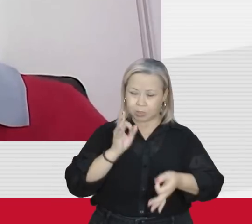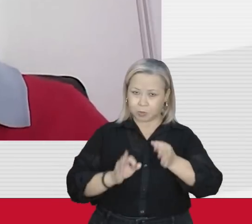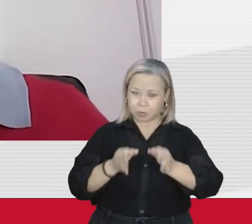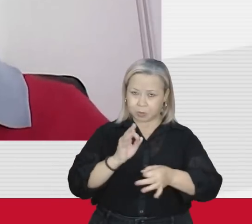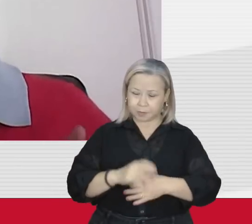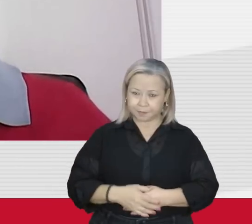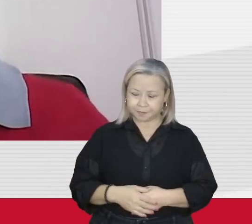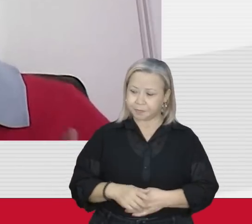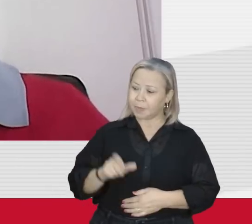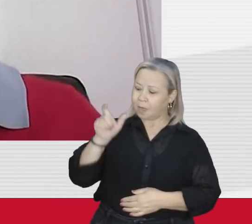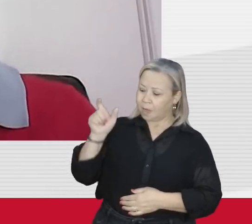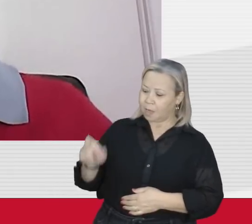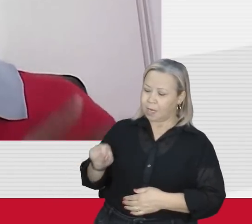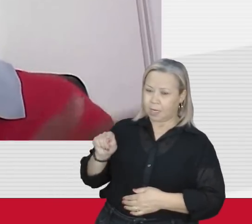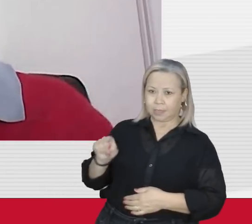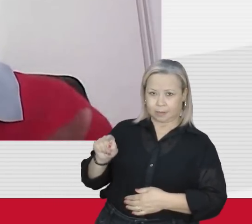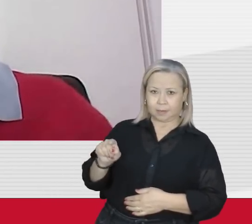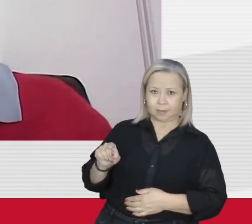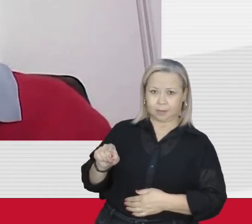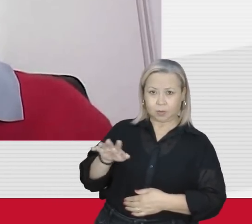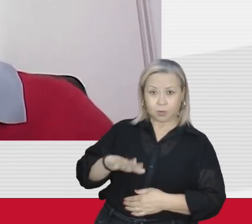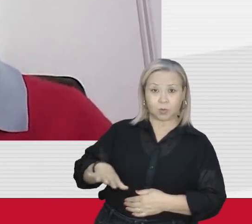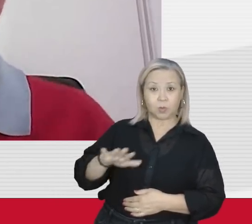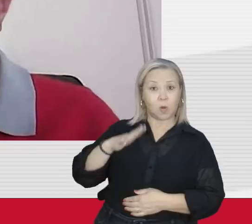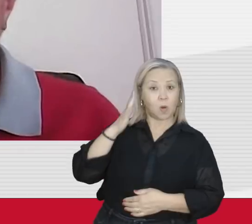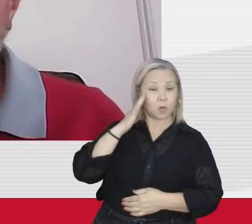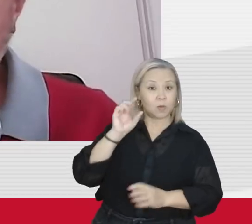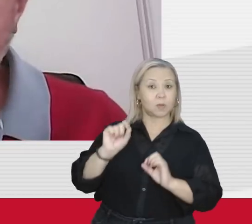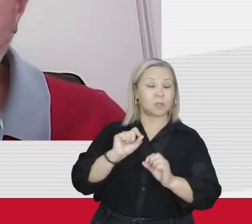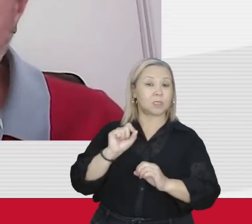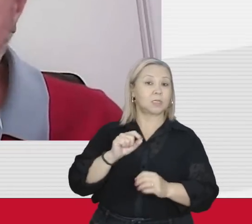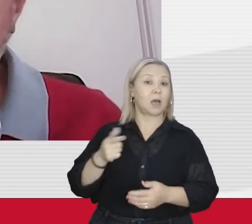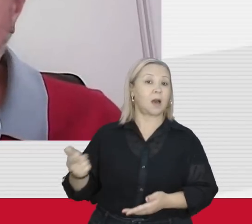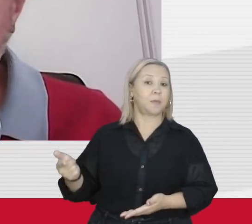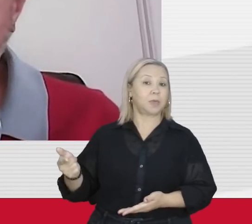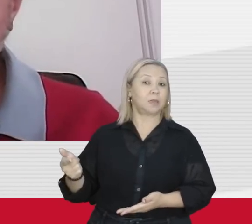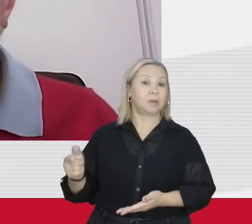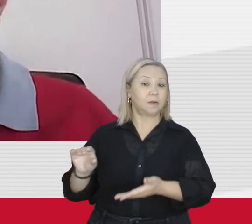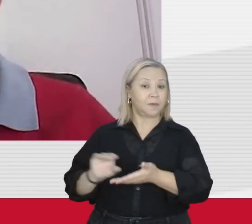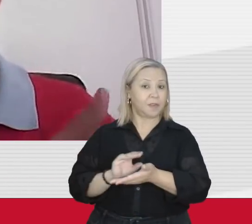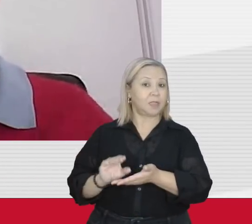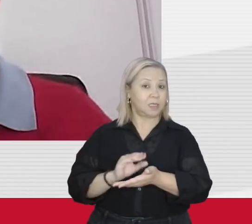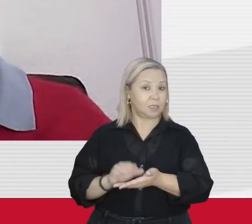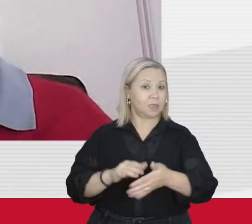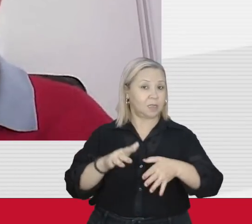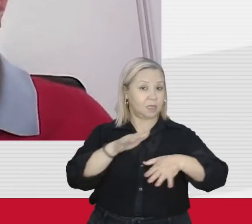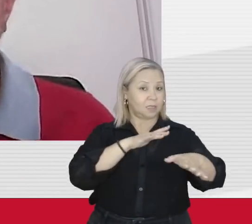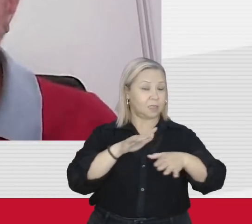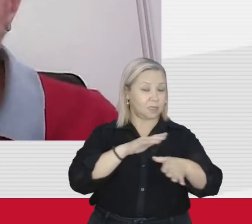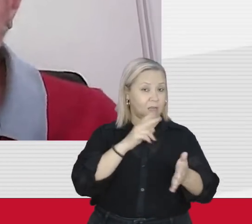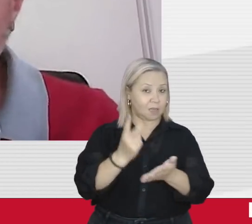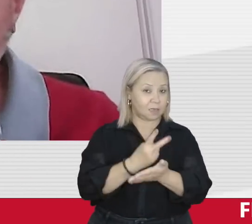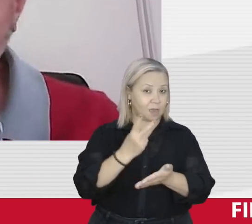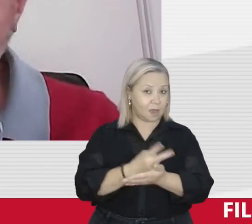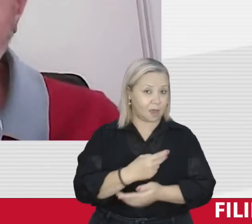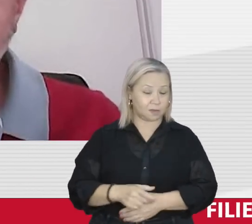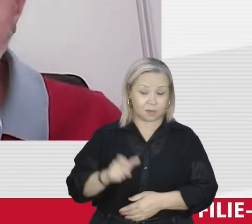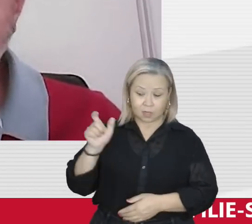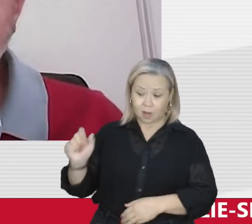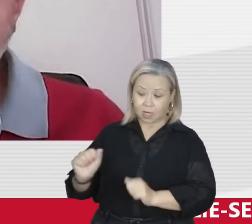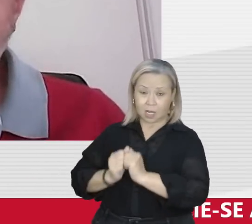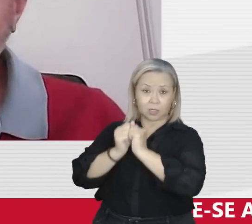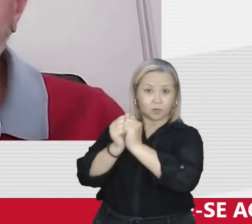todos sabem que financia atos, esse é o meu braço direito aqui, tanto é que eu coloco o cara ao meu